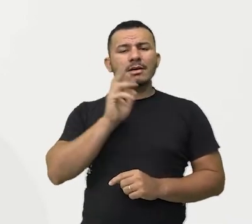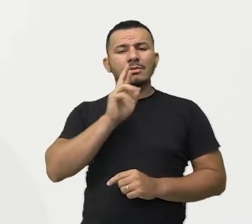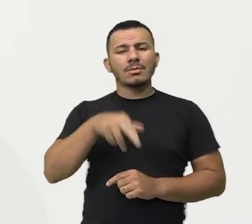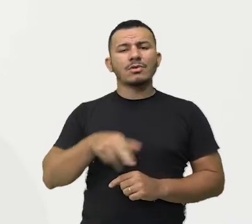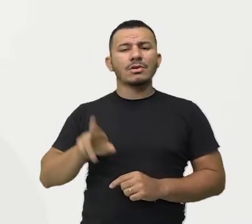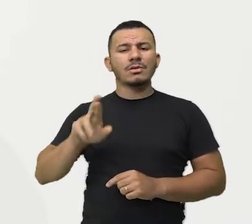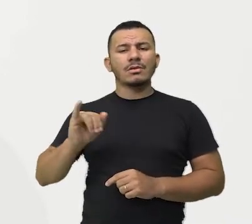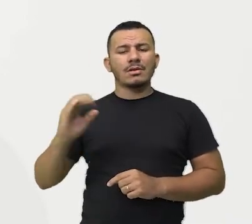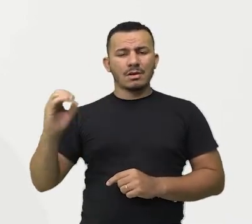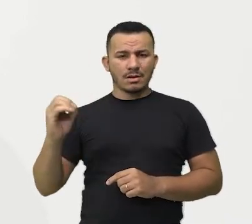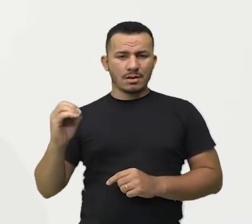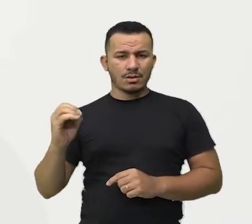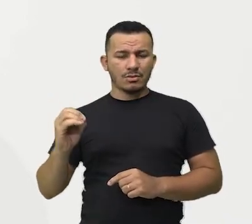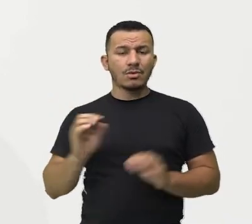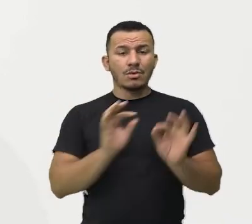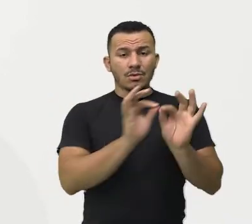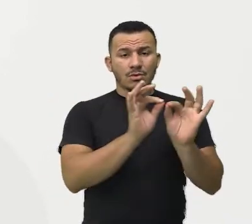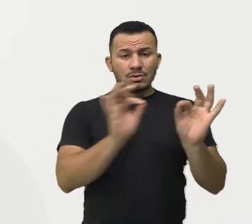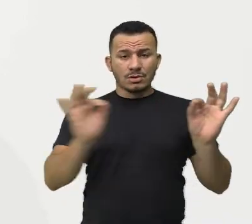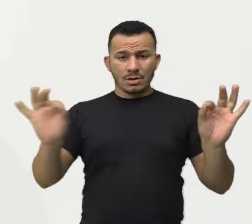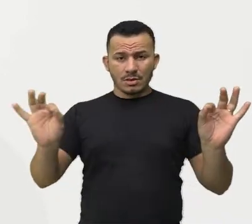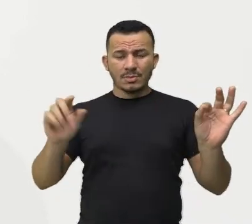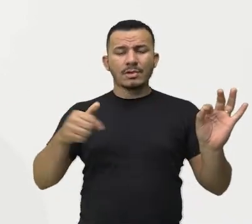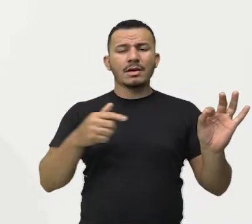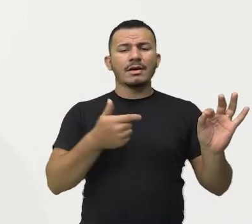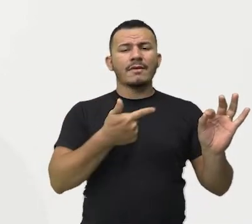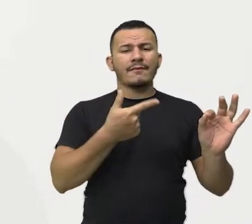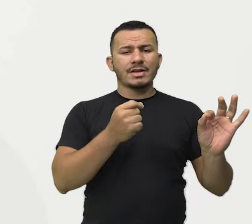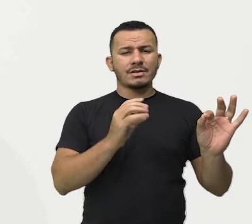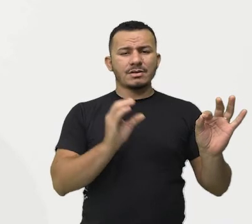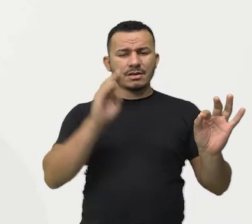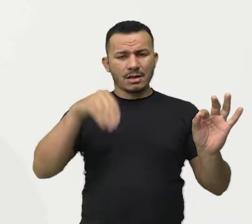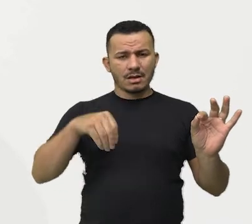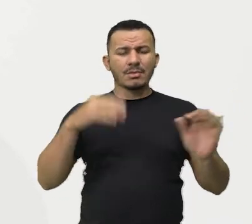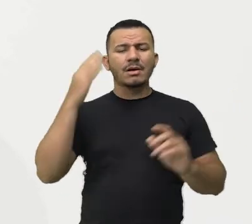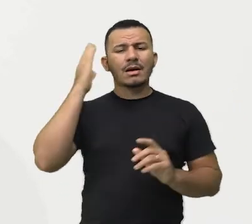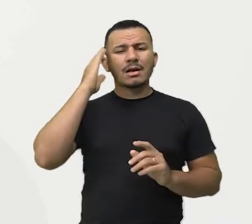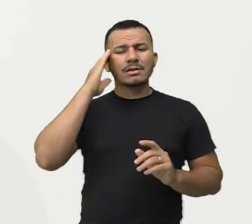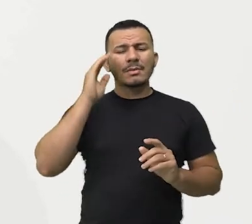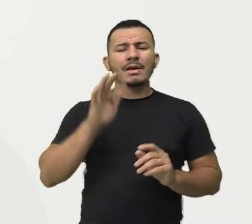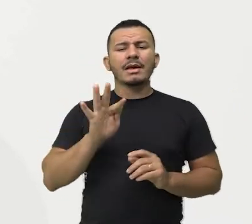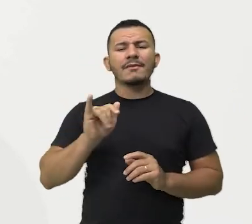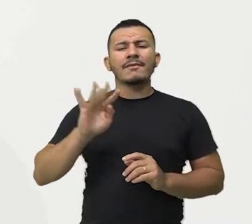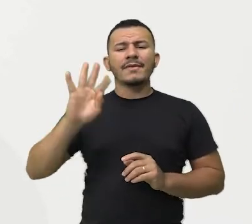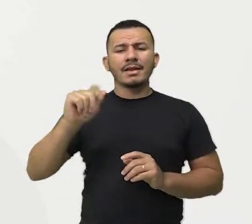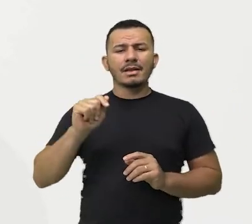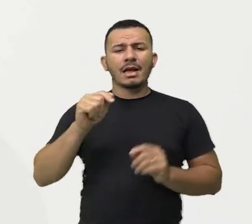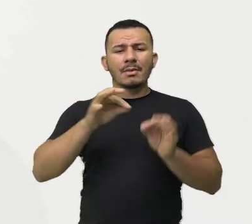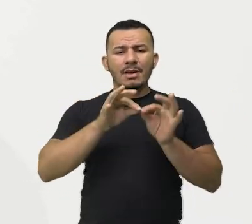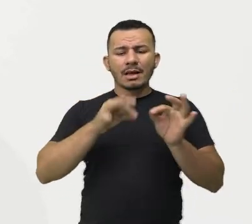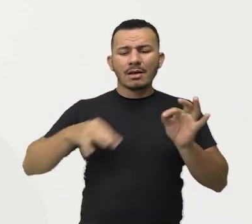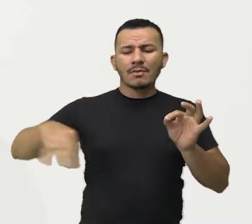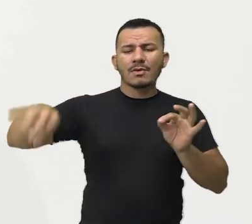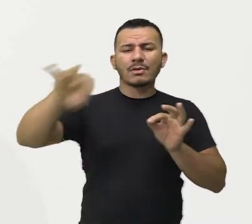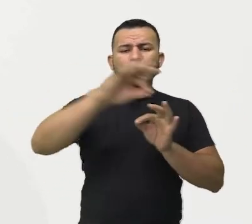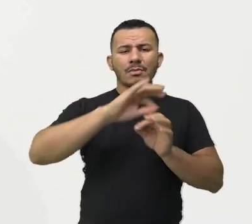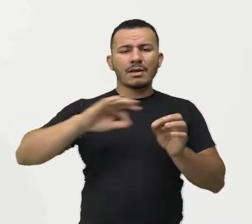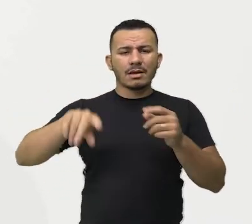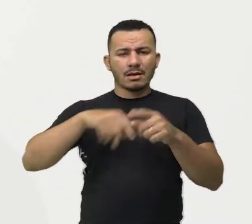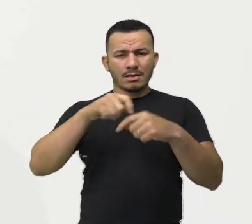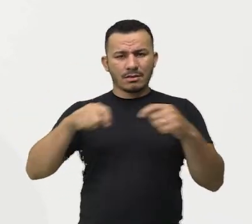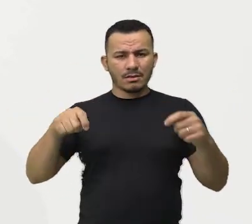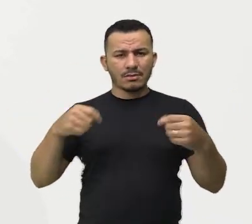Ele já te disse, o diâmetro é 20 centímetros. Qual o comprimento mínimo que a fita deve ter para dar uma